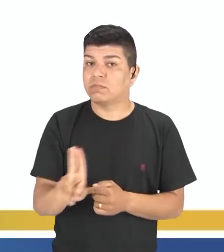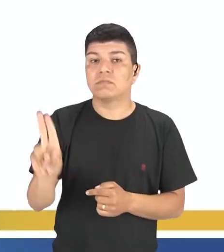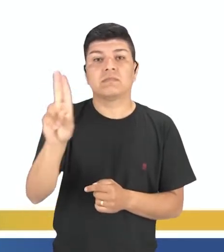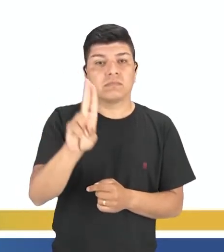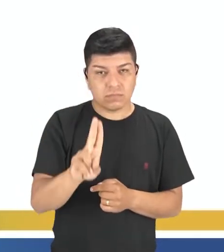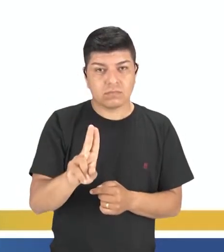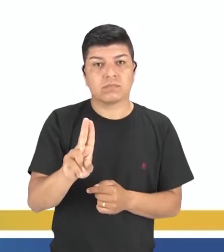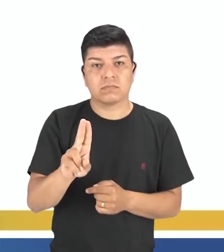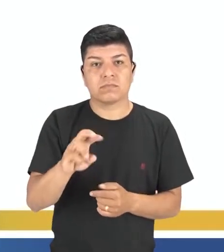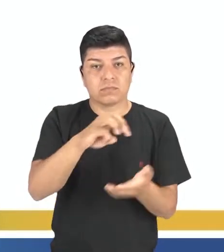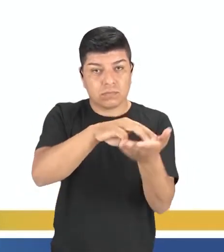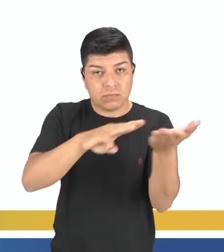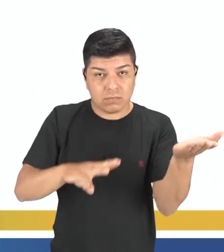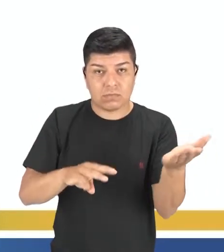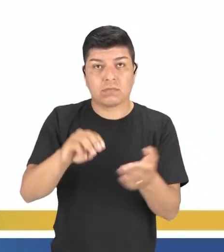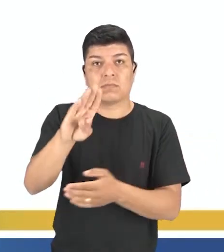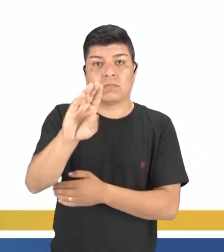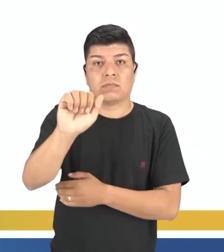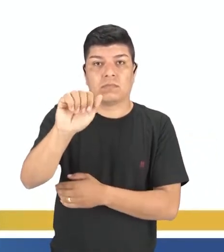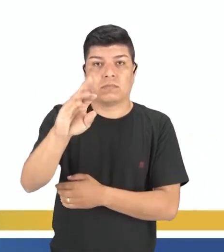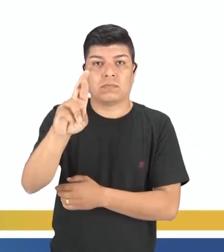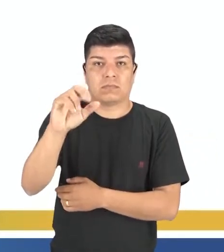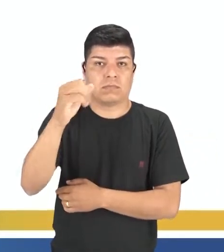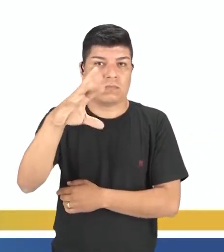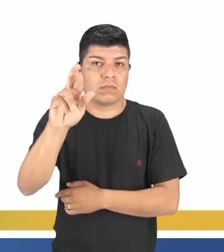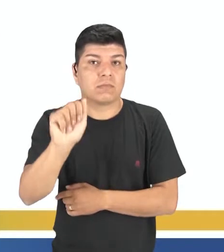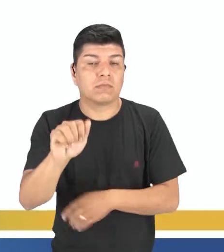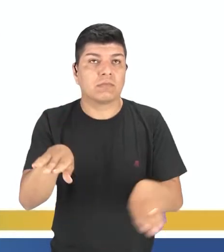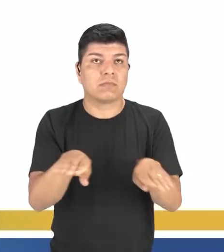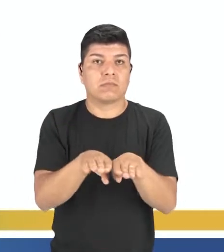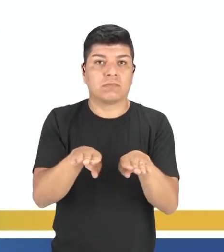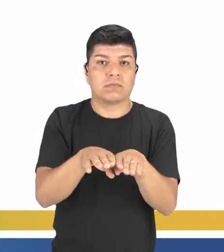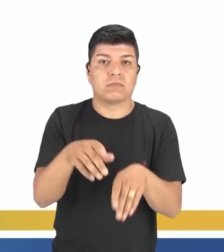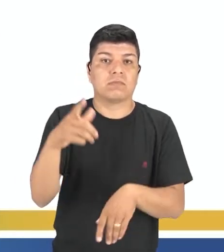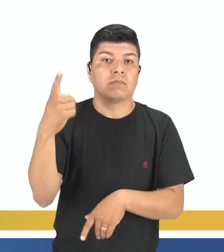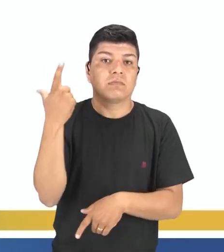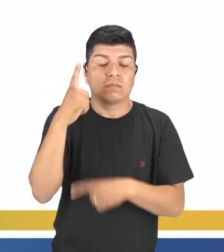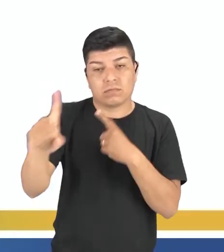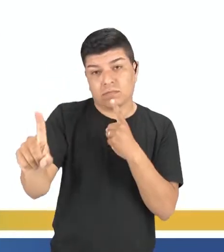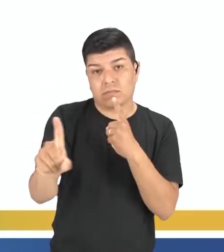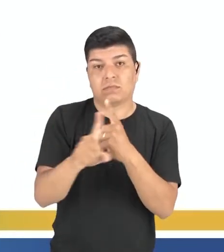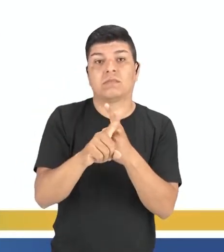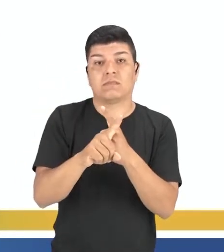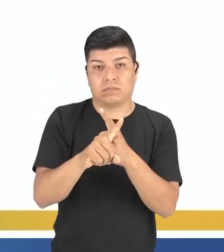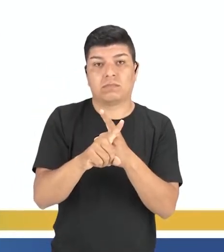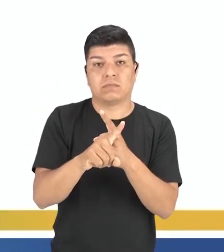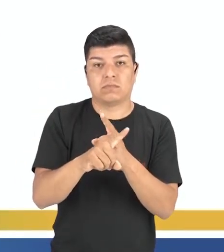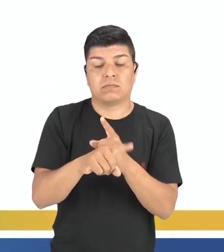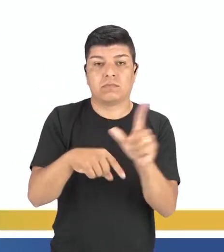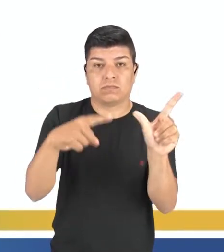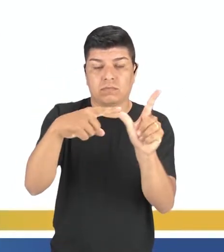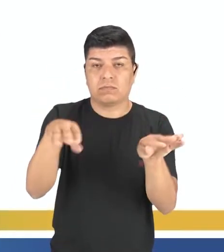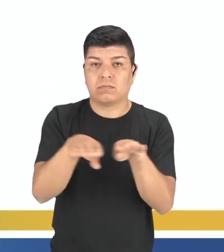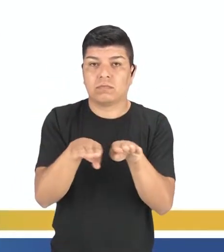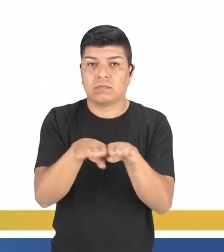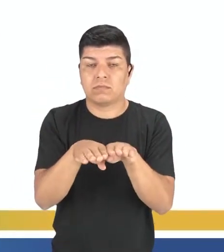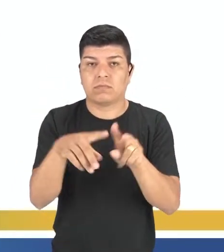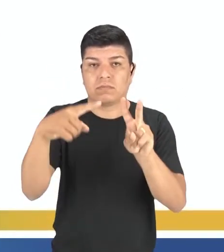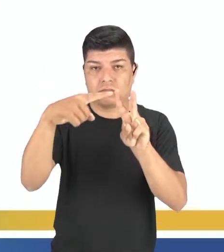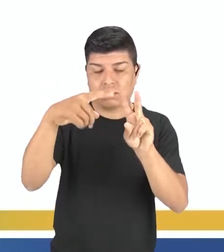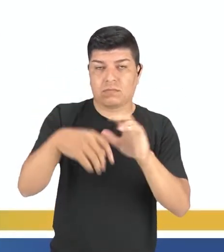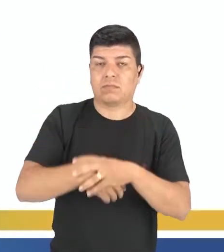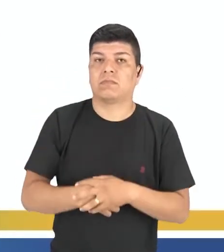utilizamos o método de Bhaskara para encontrarmos as raízes. Pois bem, a inequação de segundo grau são